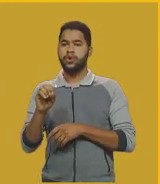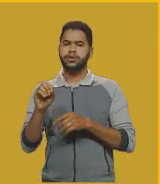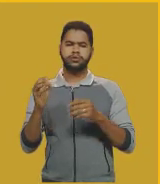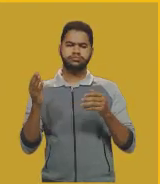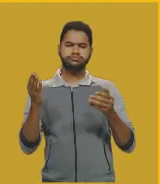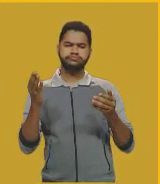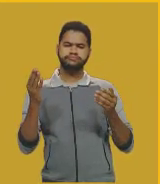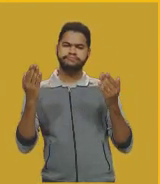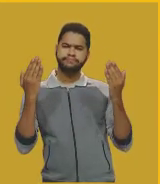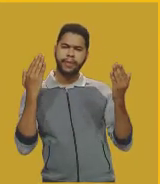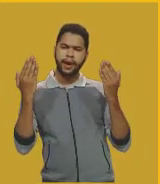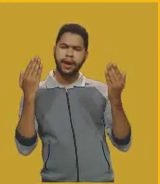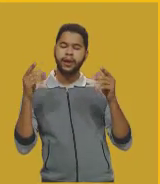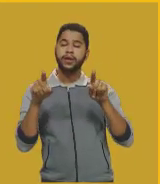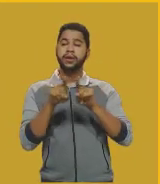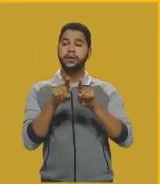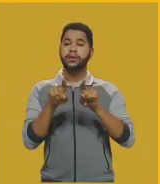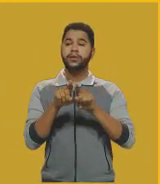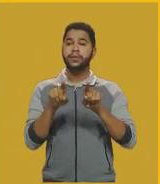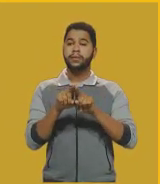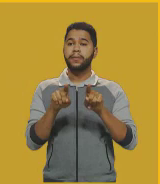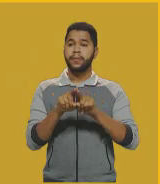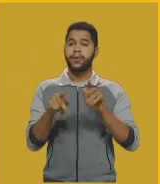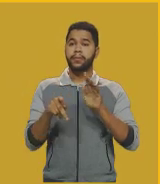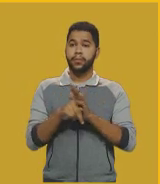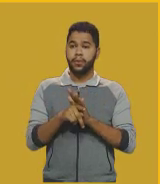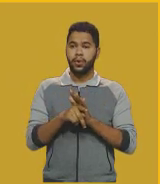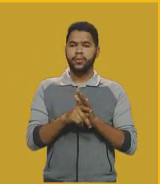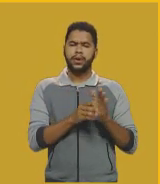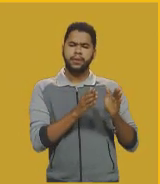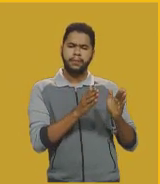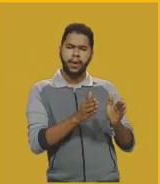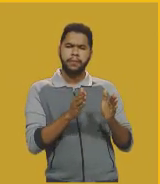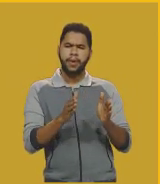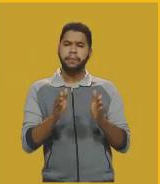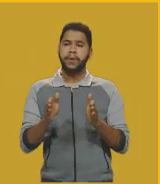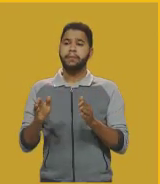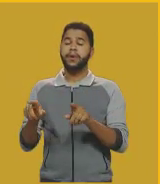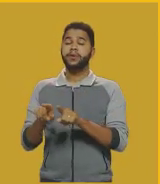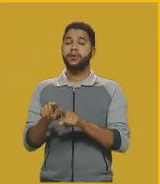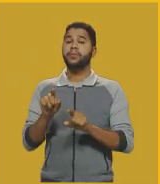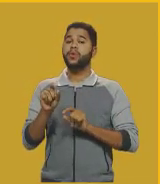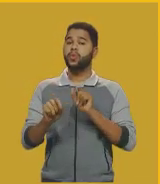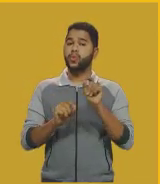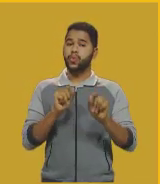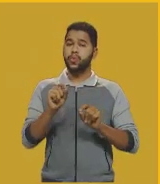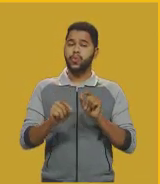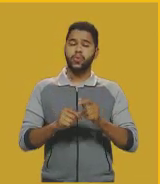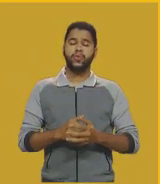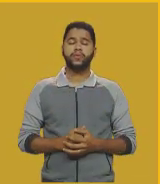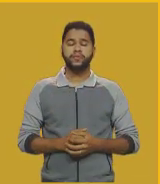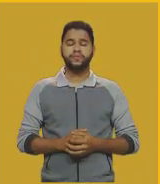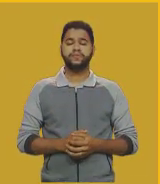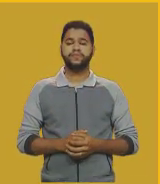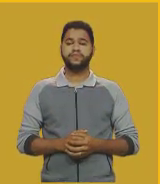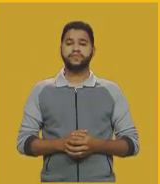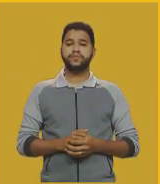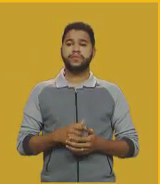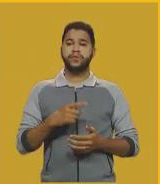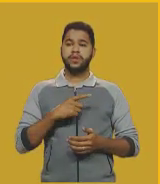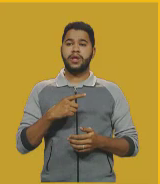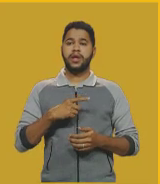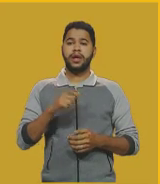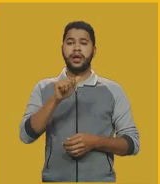Um pouquinho também da associação de resistores em série. E nós vamos falar também da associação de